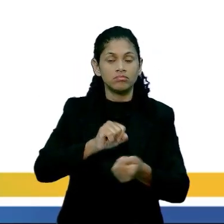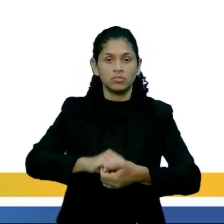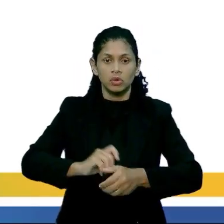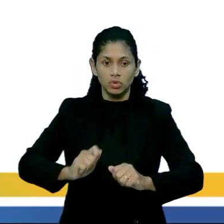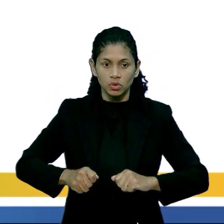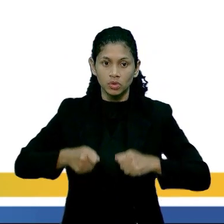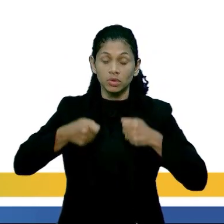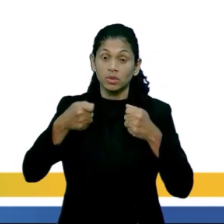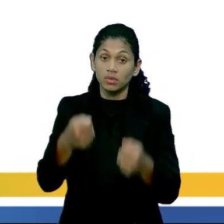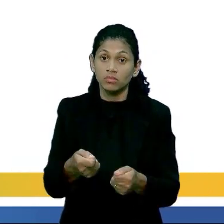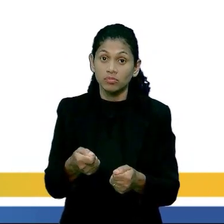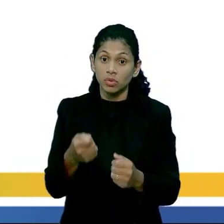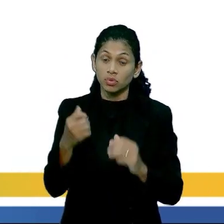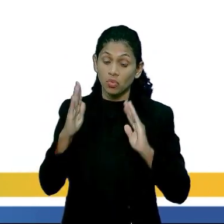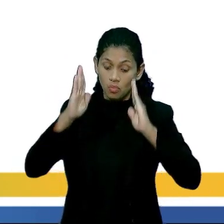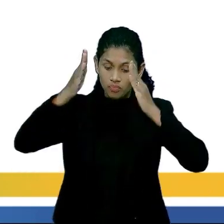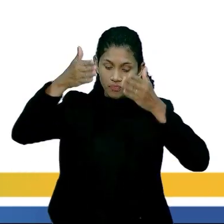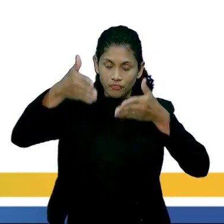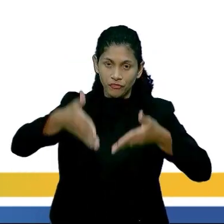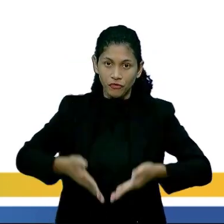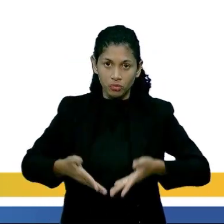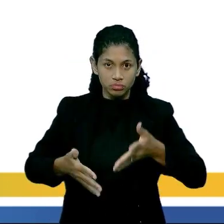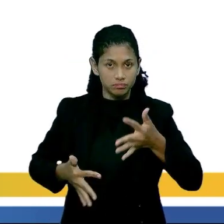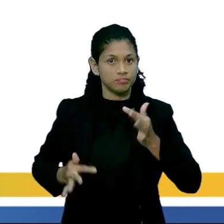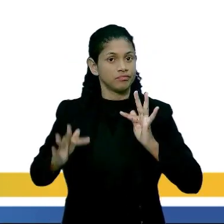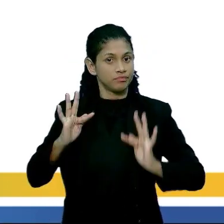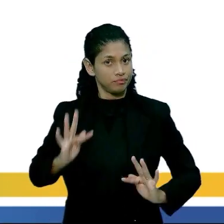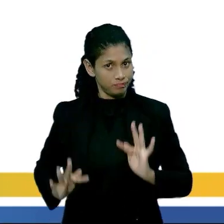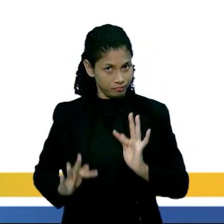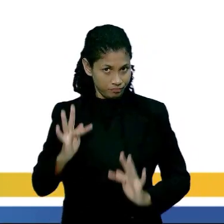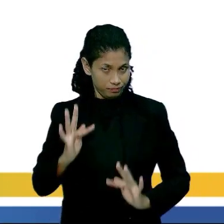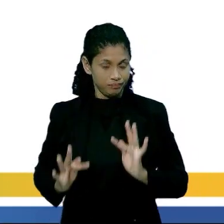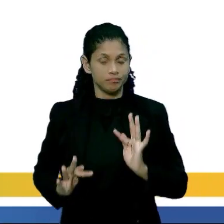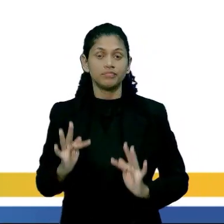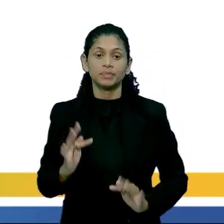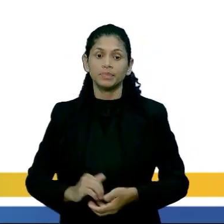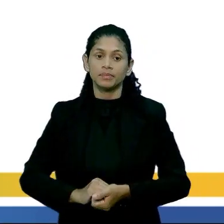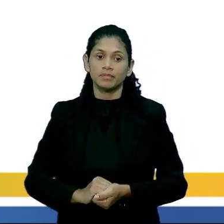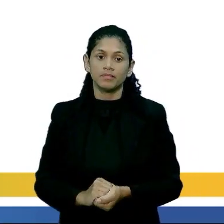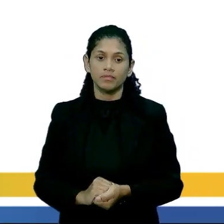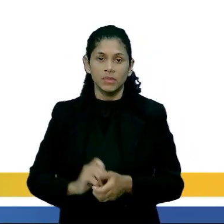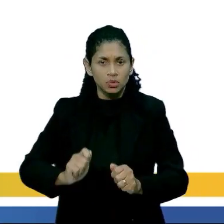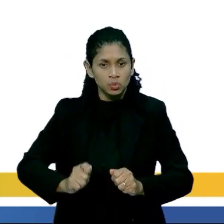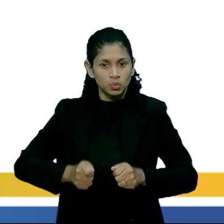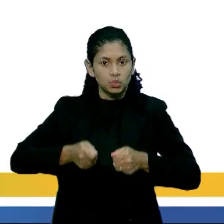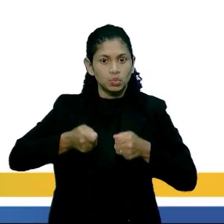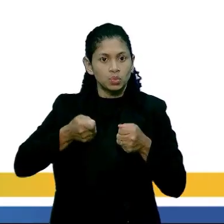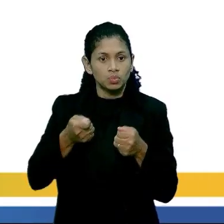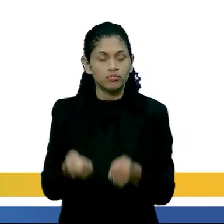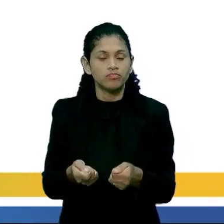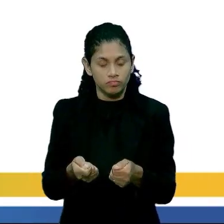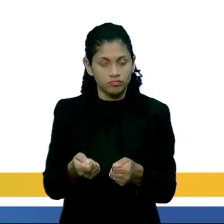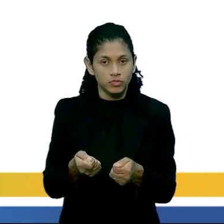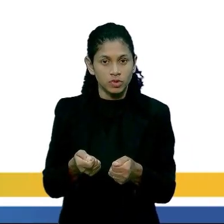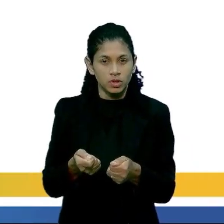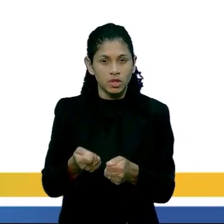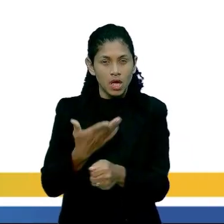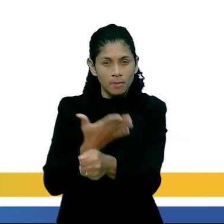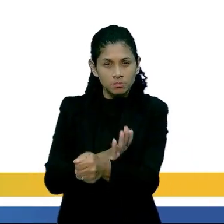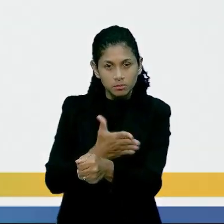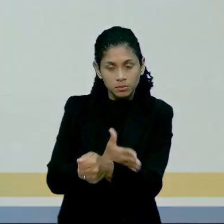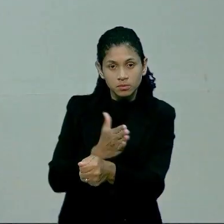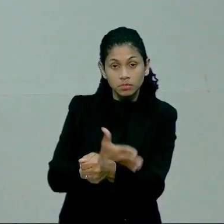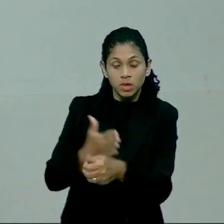voltado para a fisiologia, né? Essa correlação que nós fizemos. No caso do esforço físico, é o trabalho corporal que a gente pode